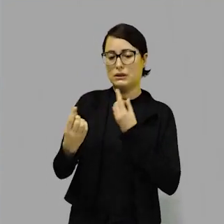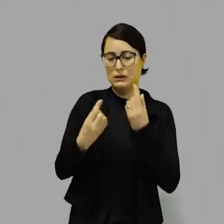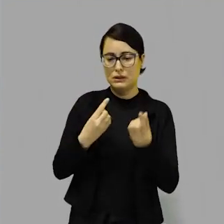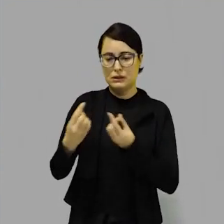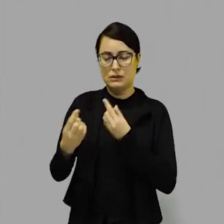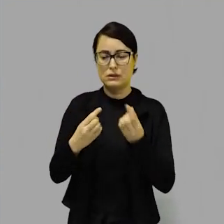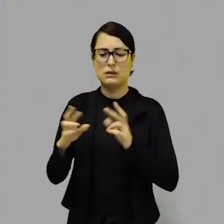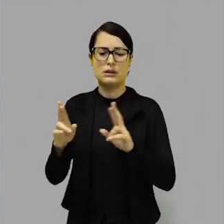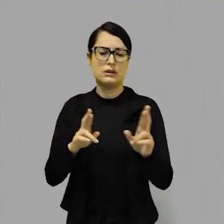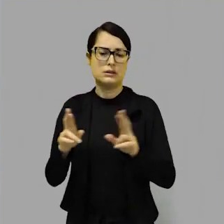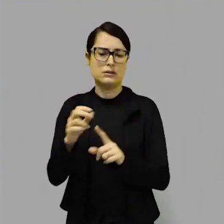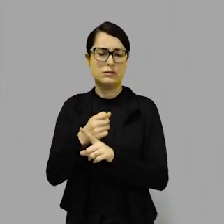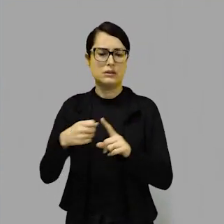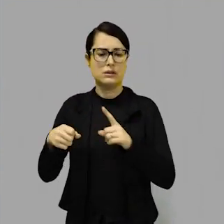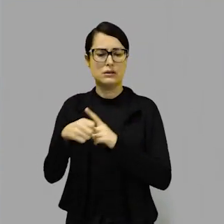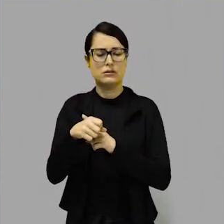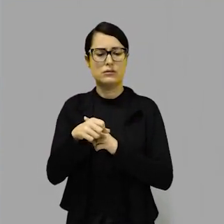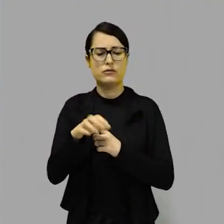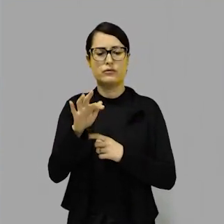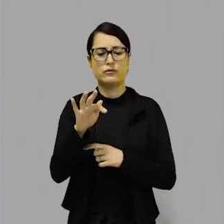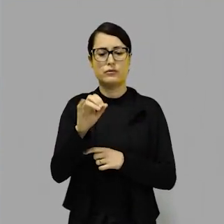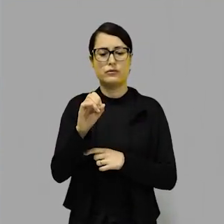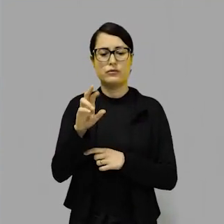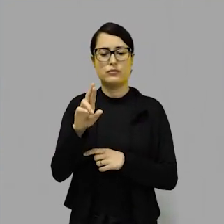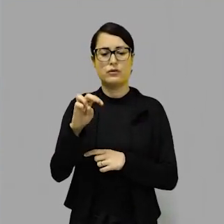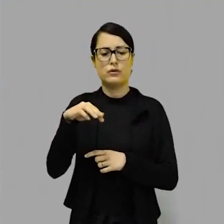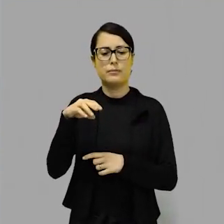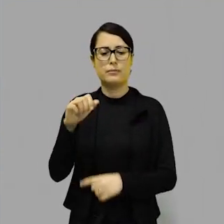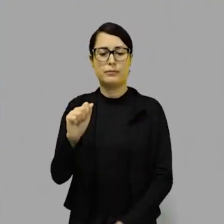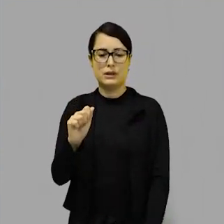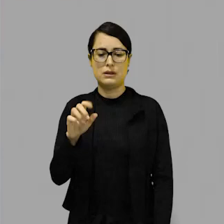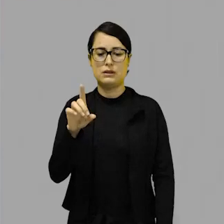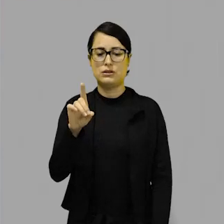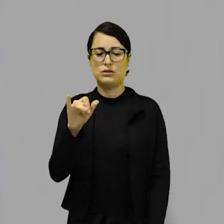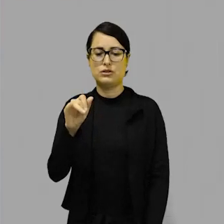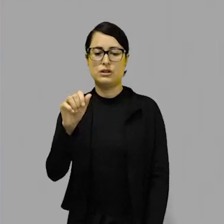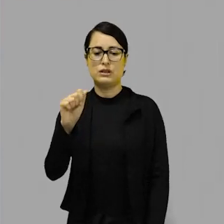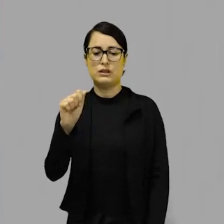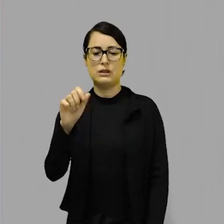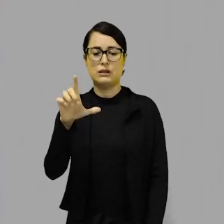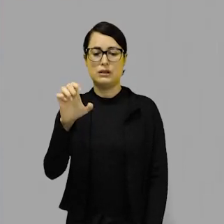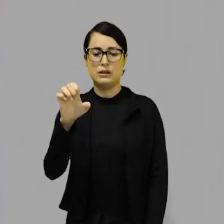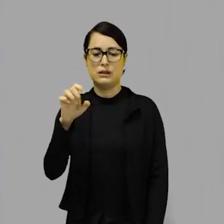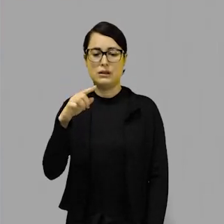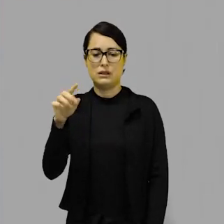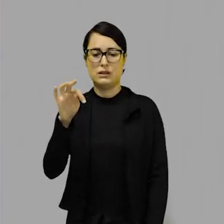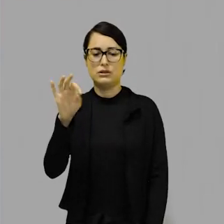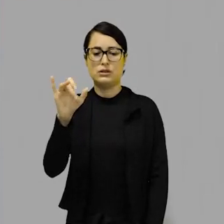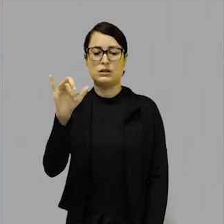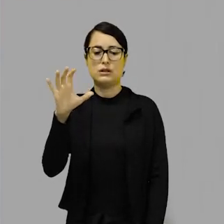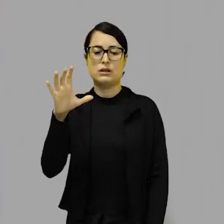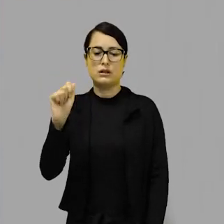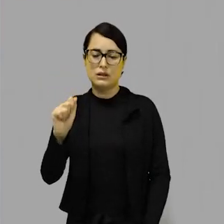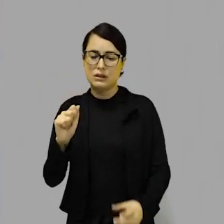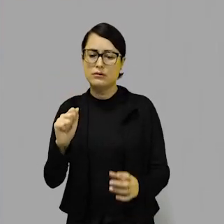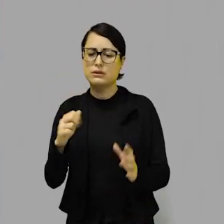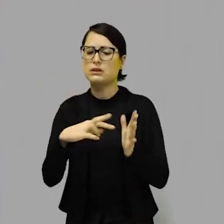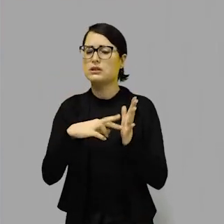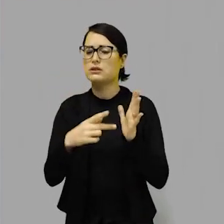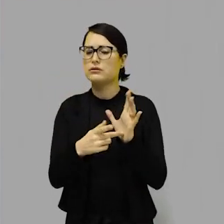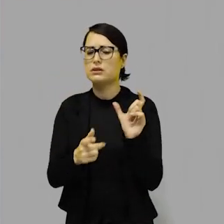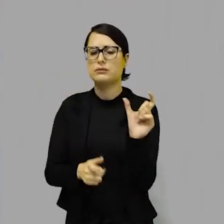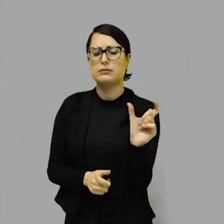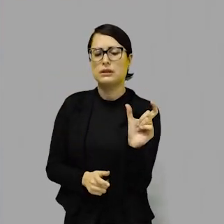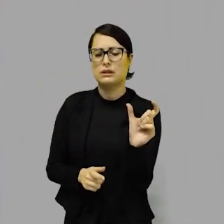sociedade. Professor, o que seria isso? O que é forma dialética? Calma, vou te explicar. Forma dialética é muito parecido com